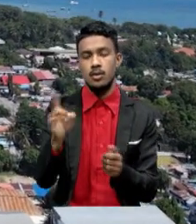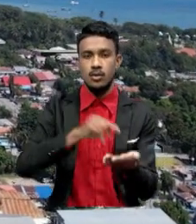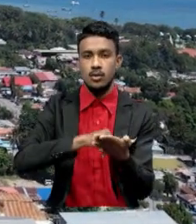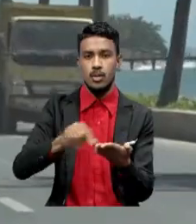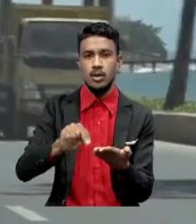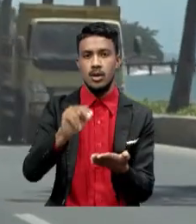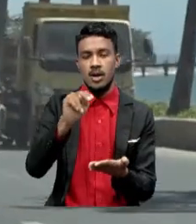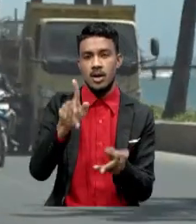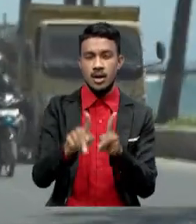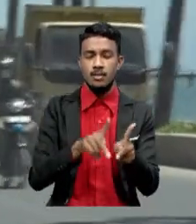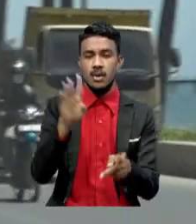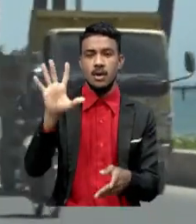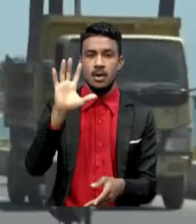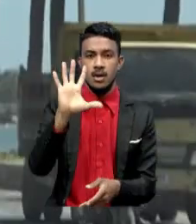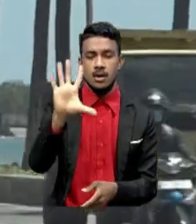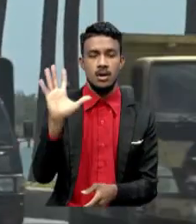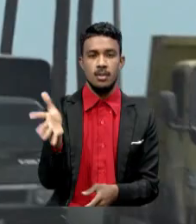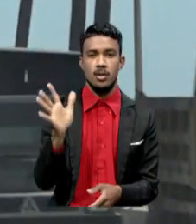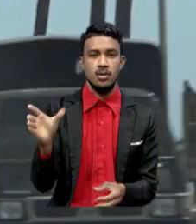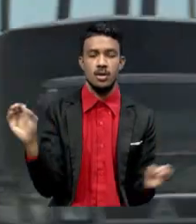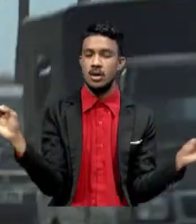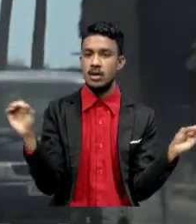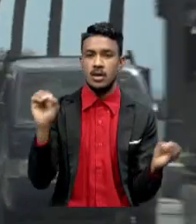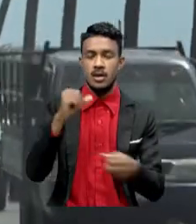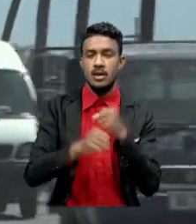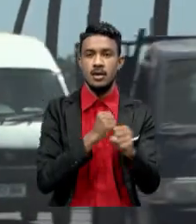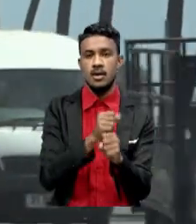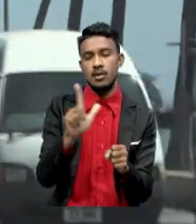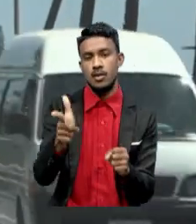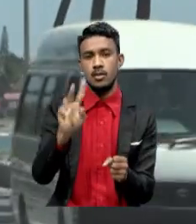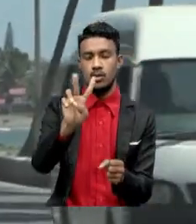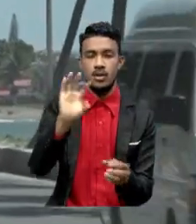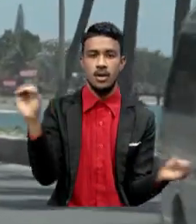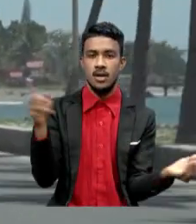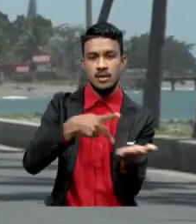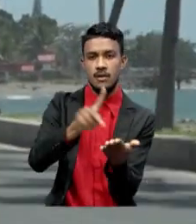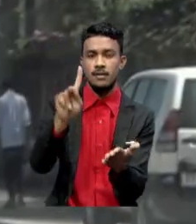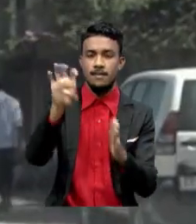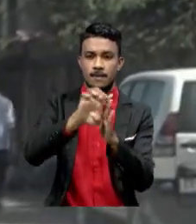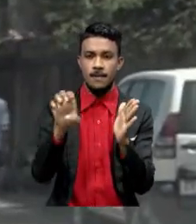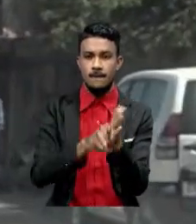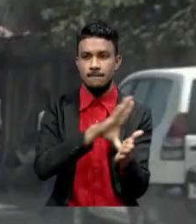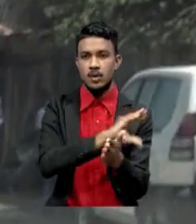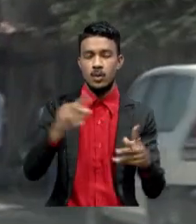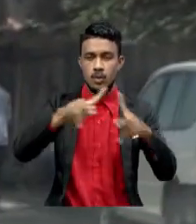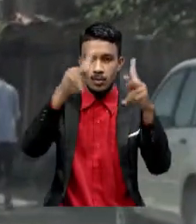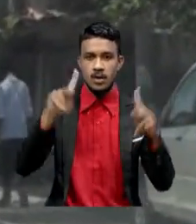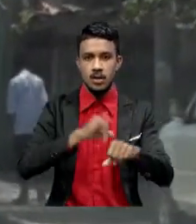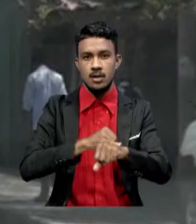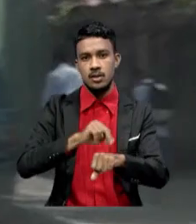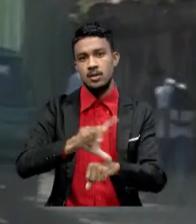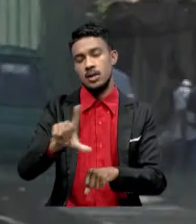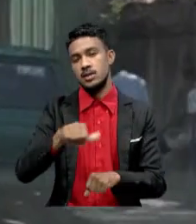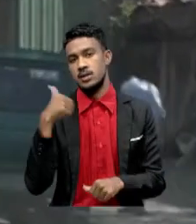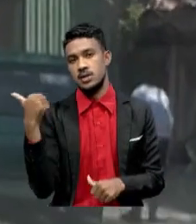lima nulu resin mak tinan rua resinona la selu arrendamento ba estado inclui empresa internacional Balu.